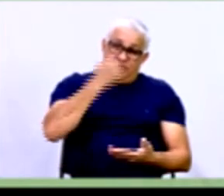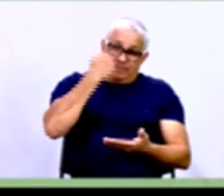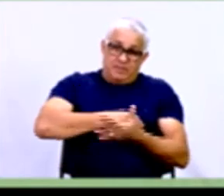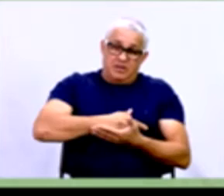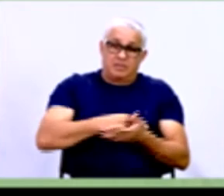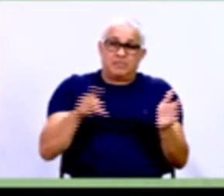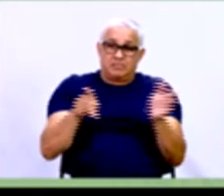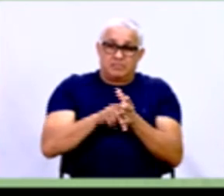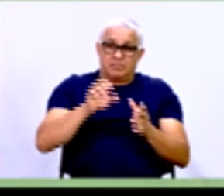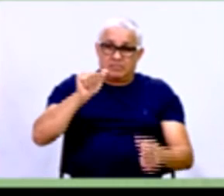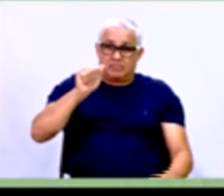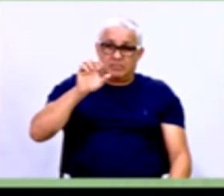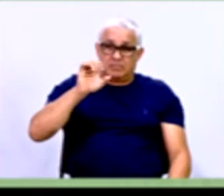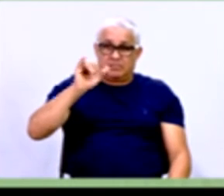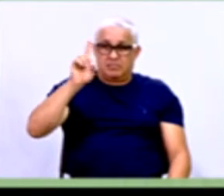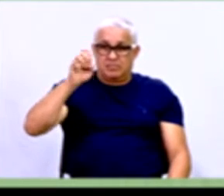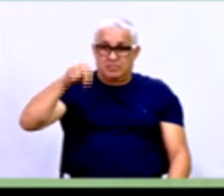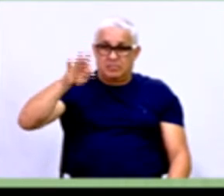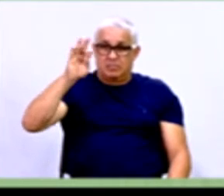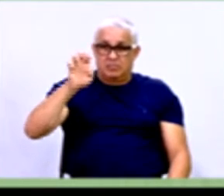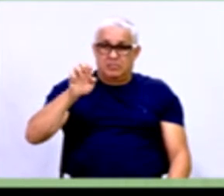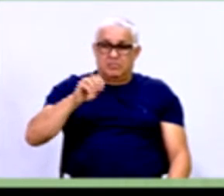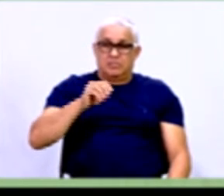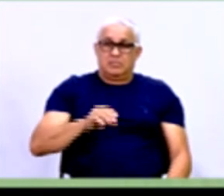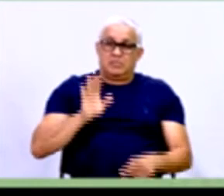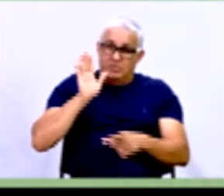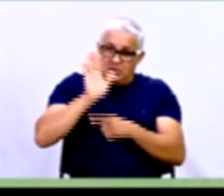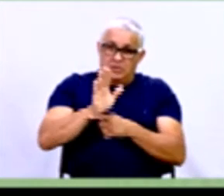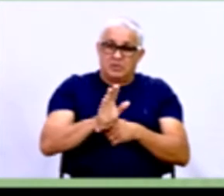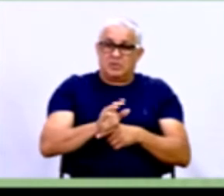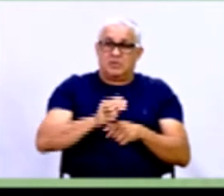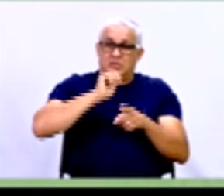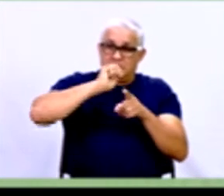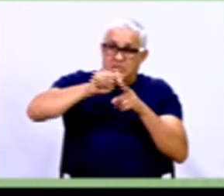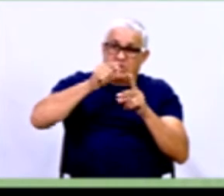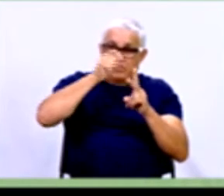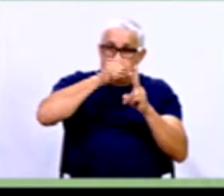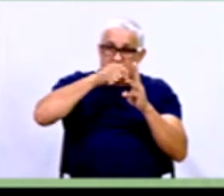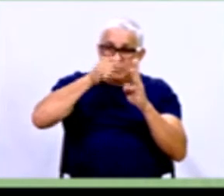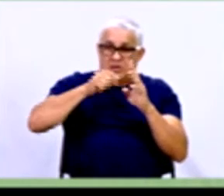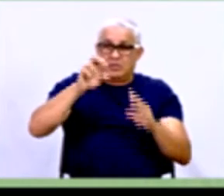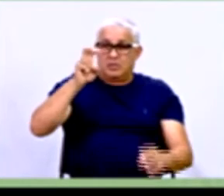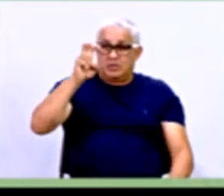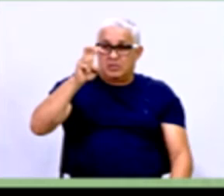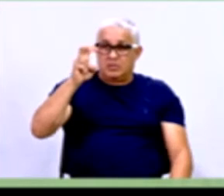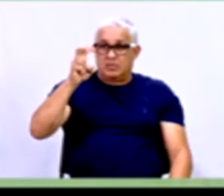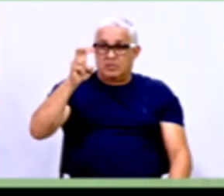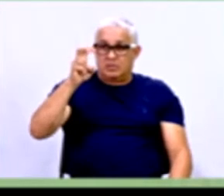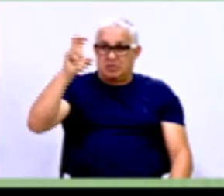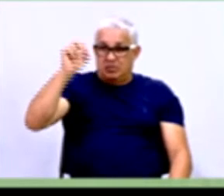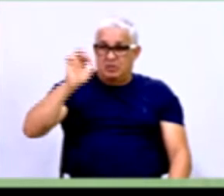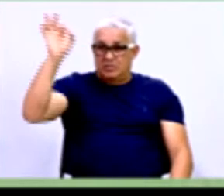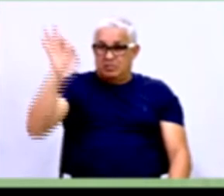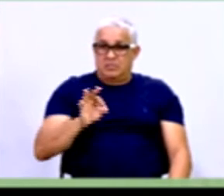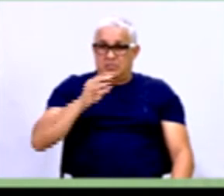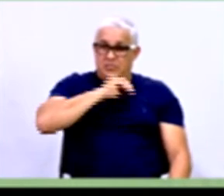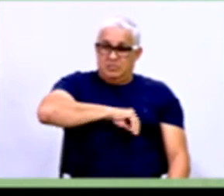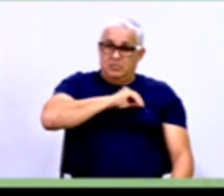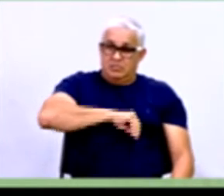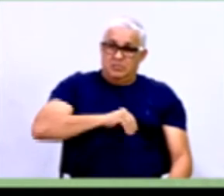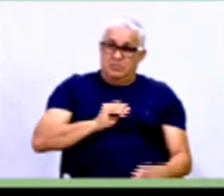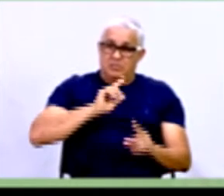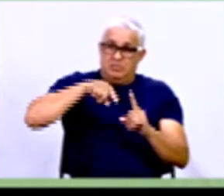acidente. O valor mensal do auxílio acidente corresponde a 50% do salário de benefício e